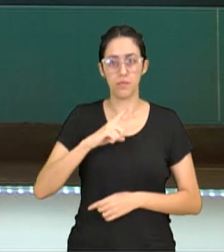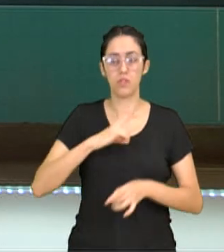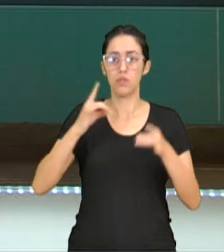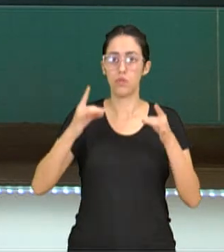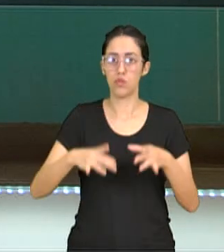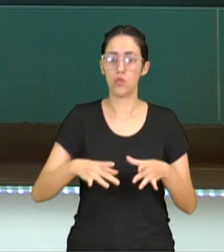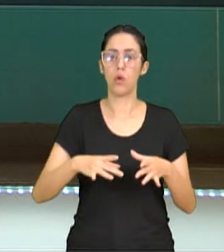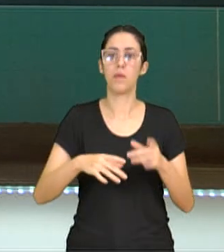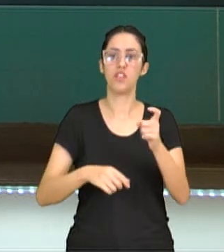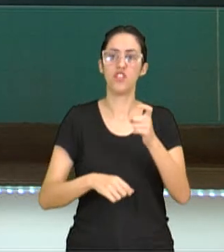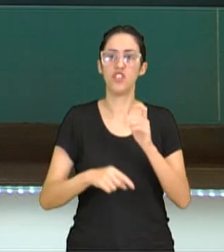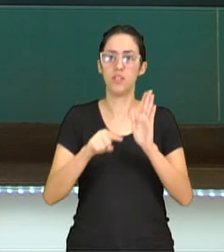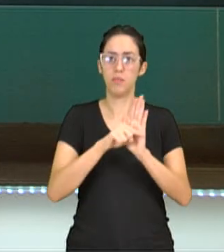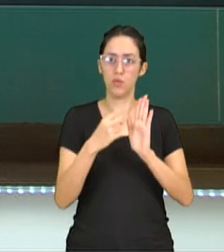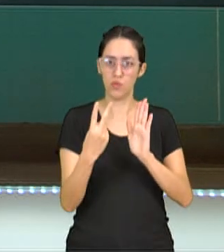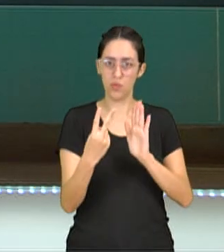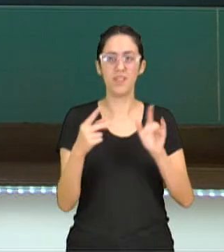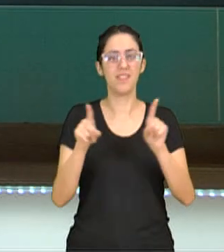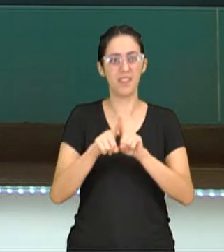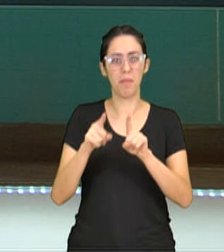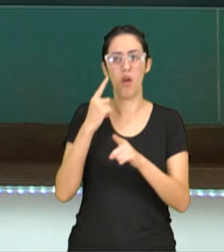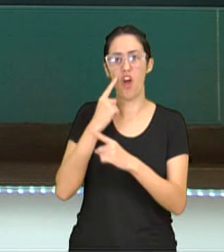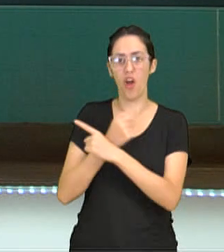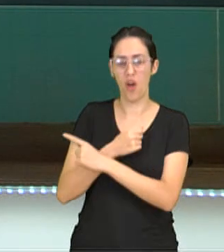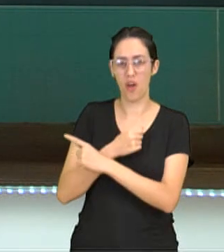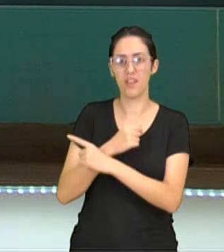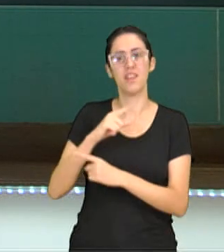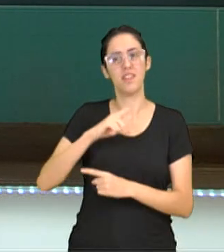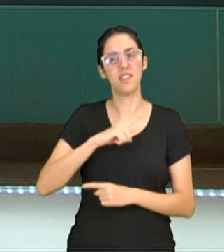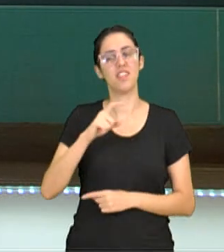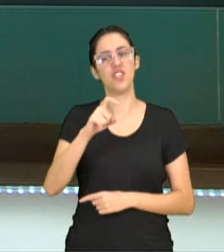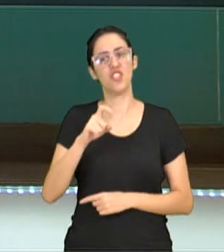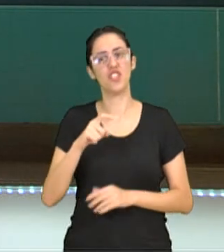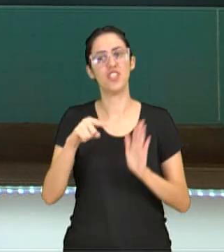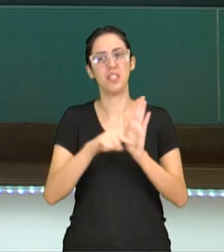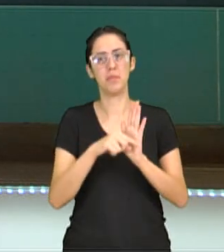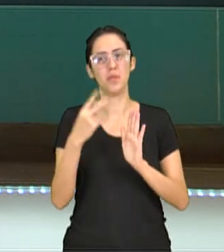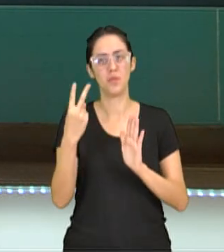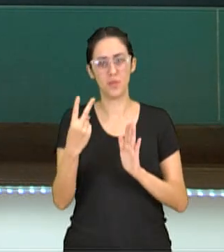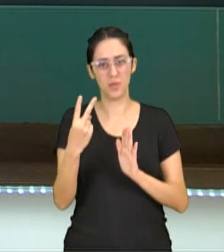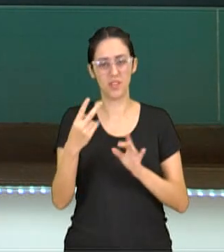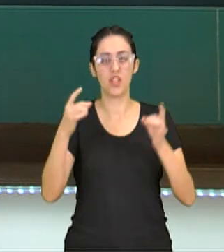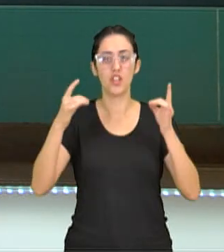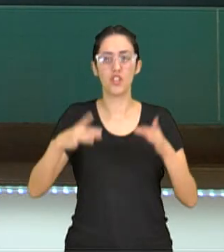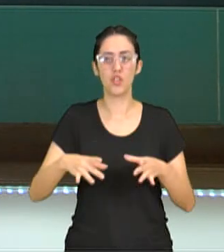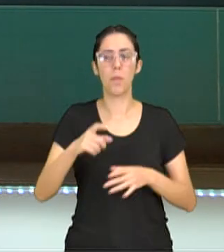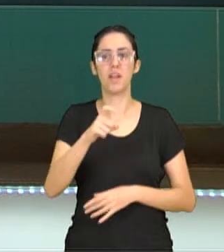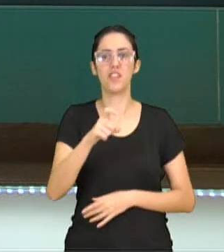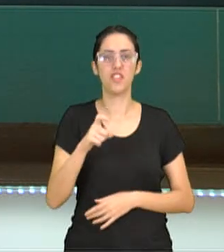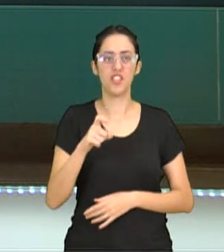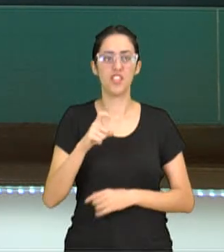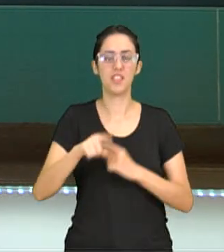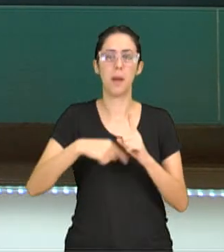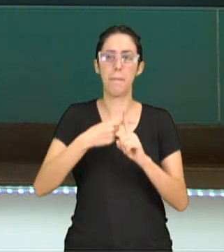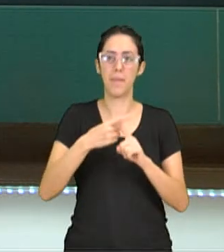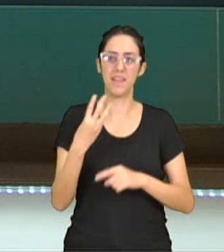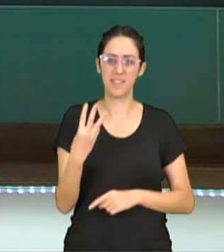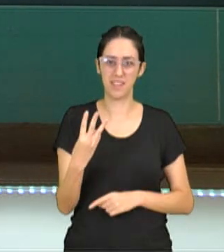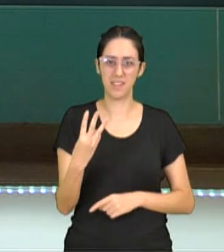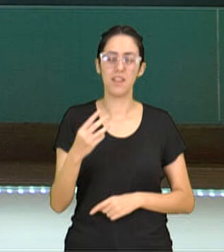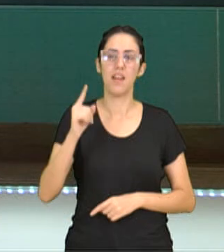menos 2 e aqui também. E você coloca o x menos 2 em evidência. Sobra o x mais 3. Então, você conseguiu transformar em